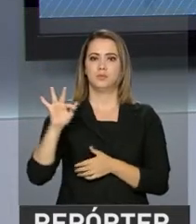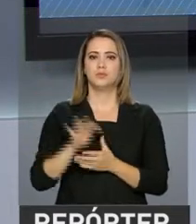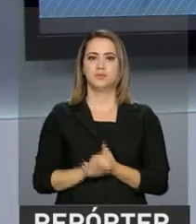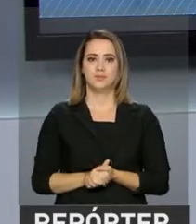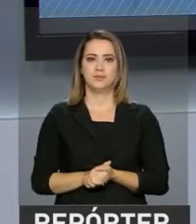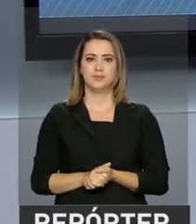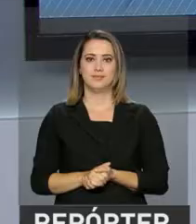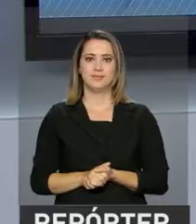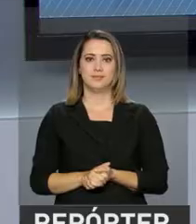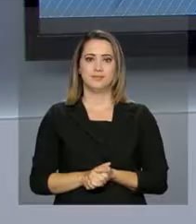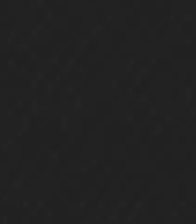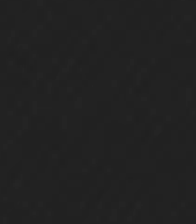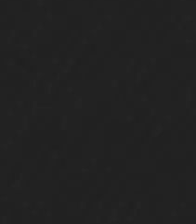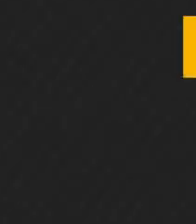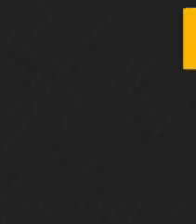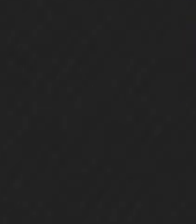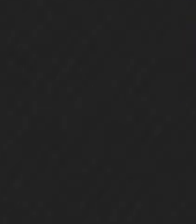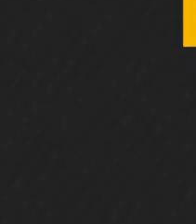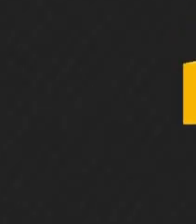governo federal